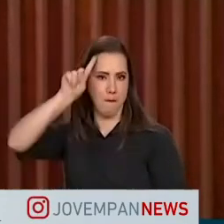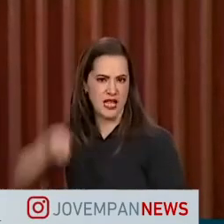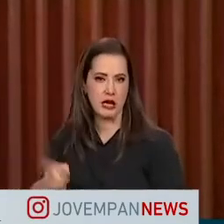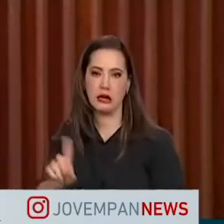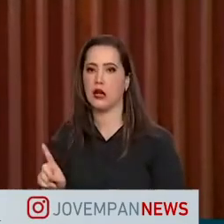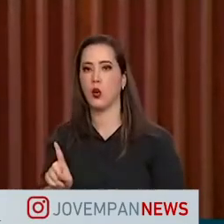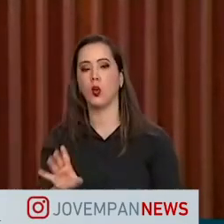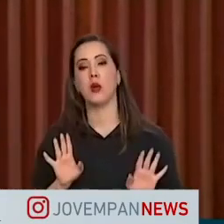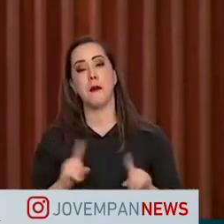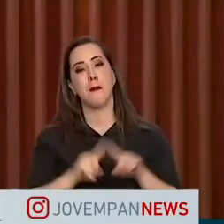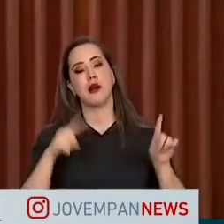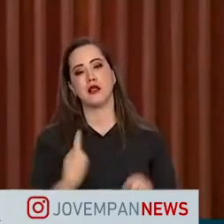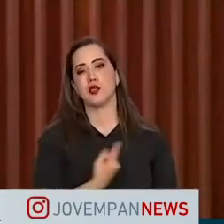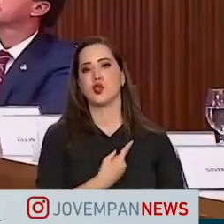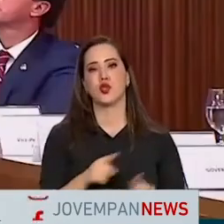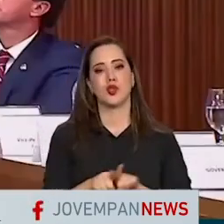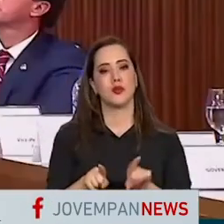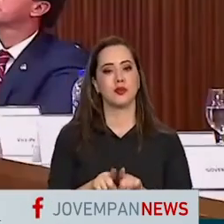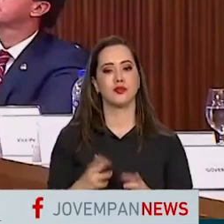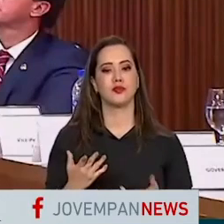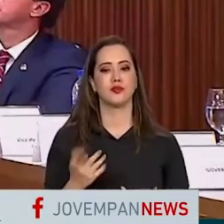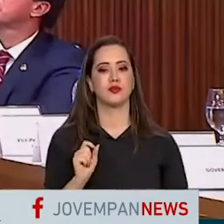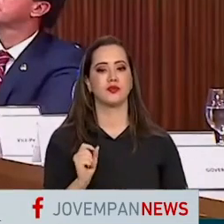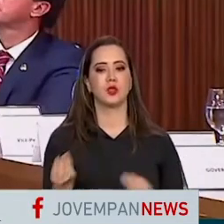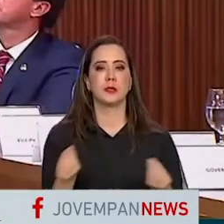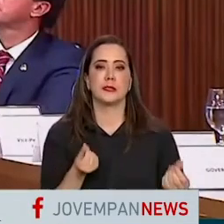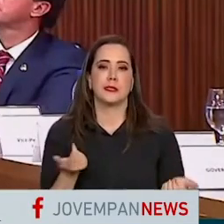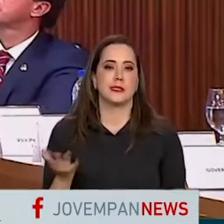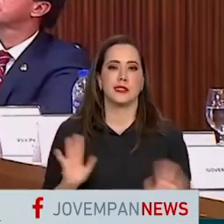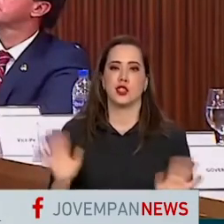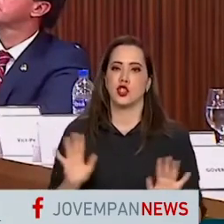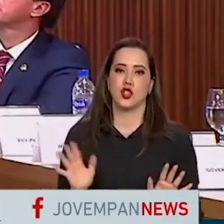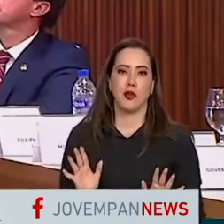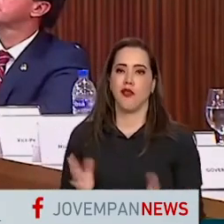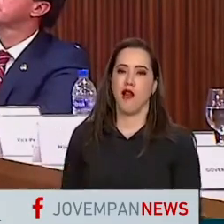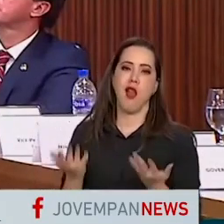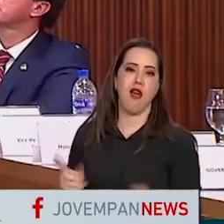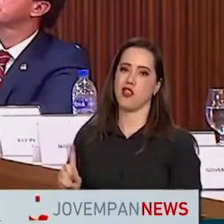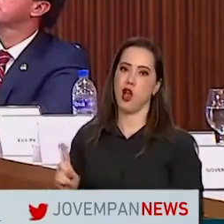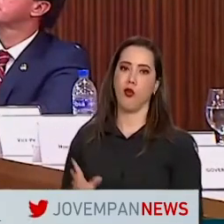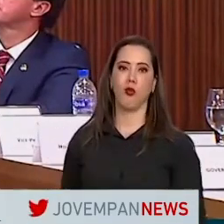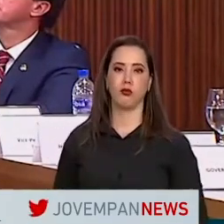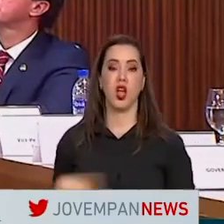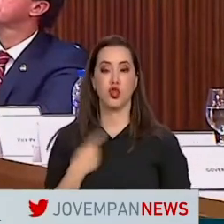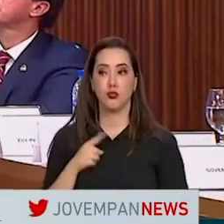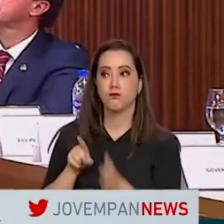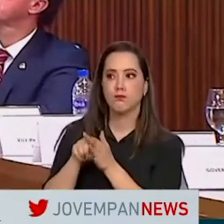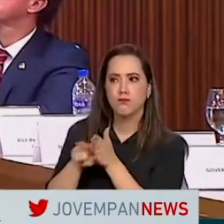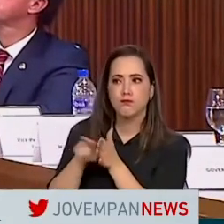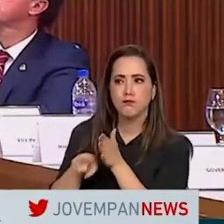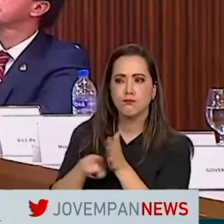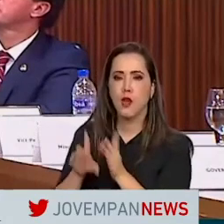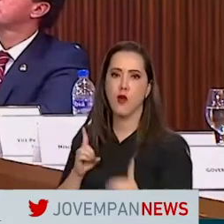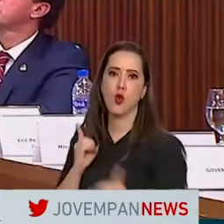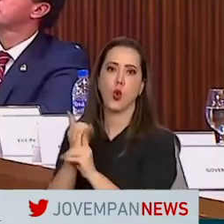não seremos, sabe, como eu diria, morno com ninguém. Nós vamos investigar e vamos